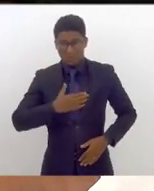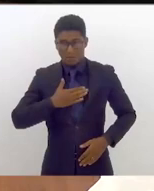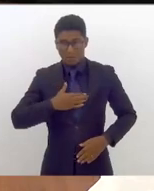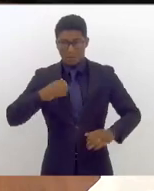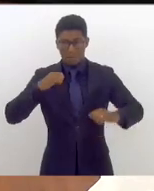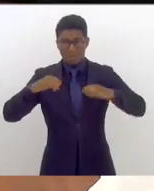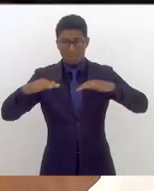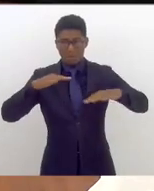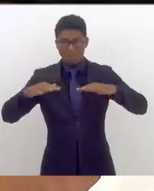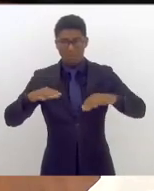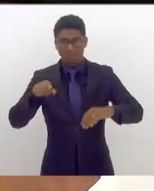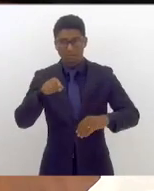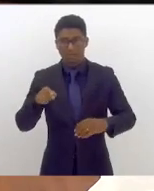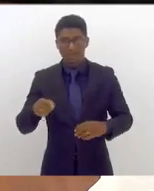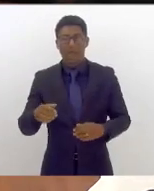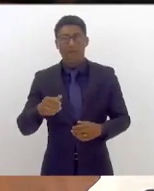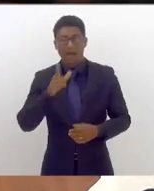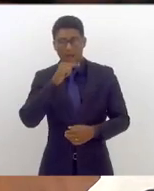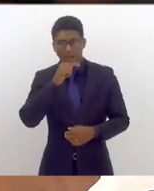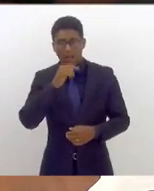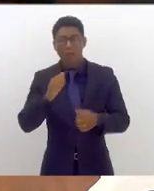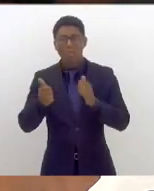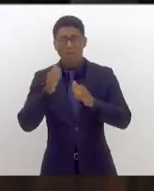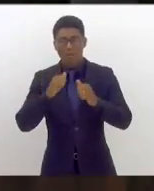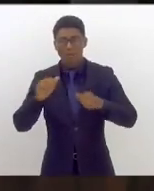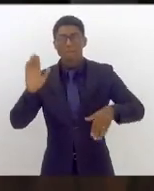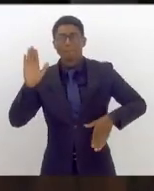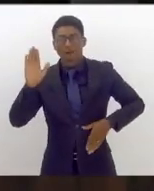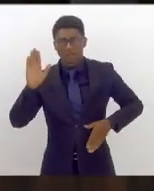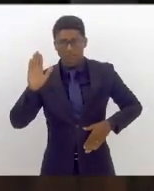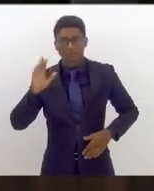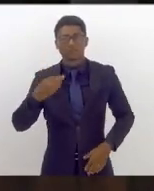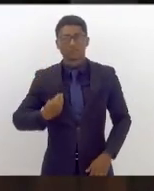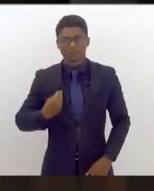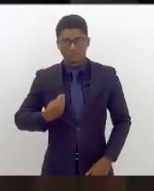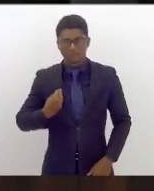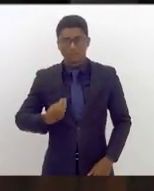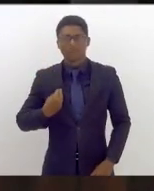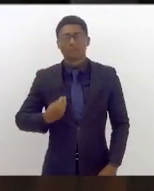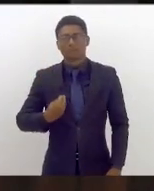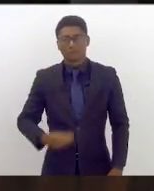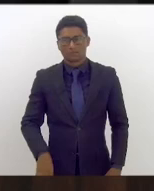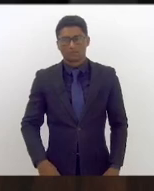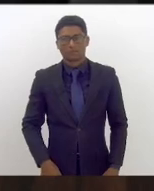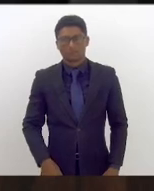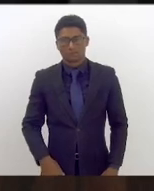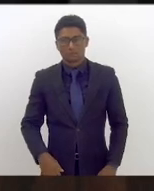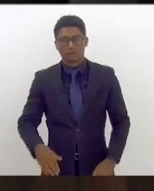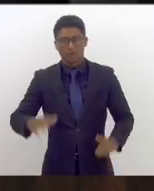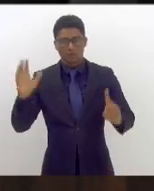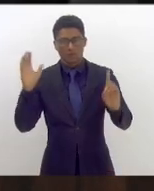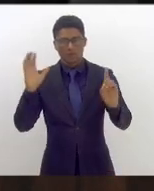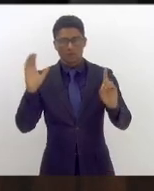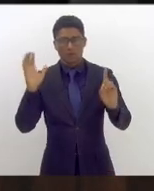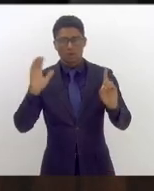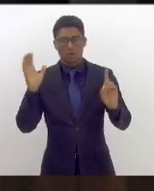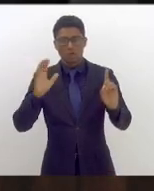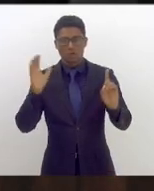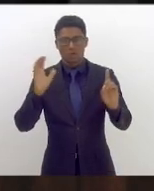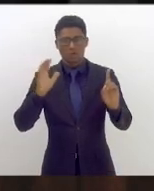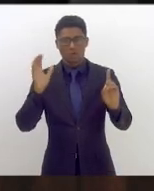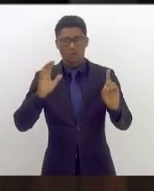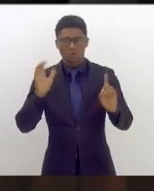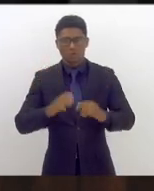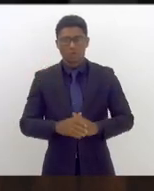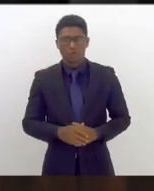bebe é água que os bandidos vivem de fazer em pressão só